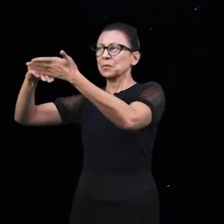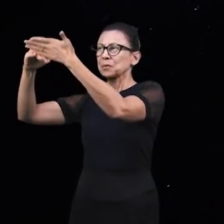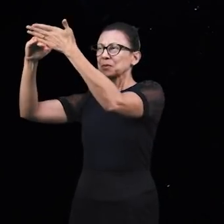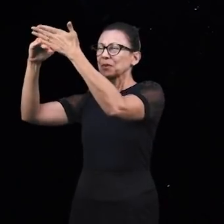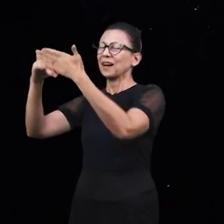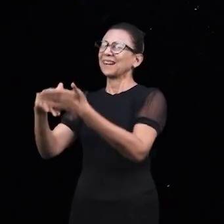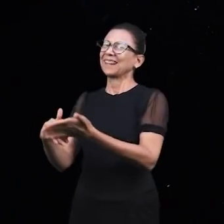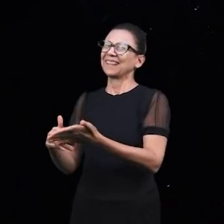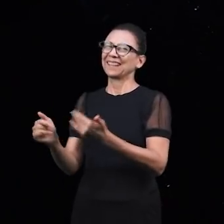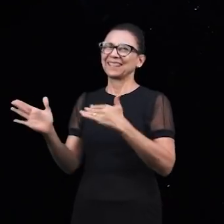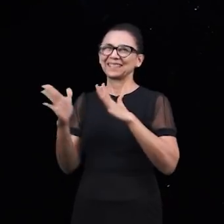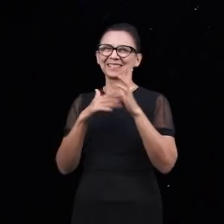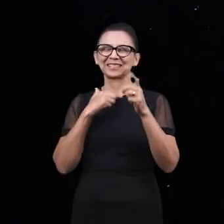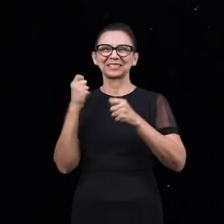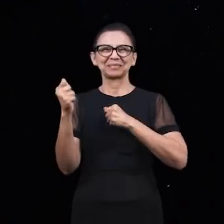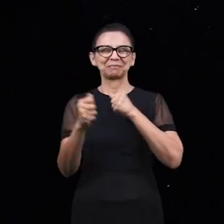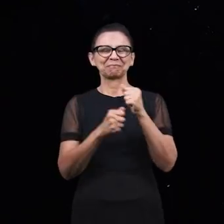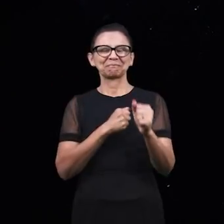levará.